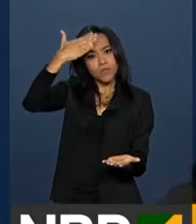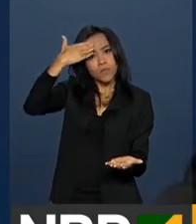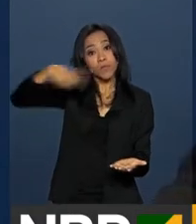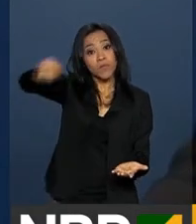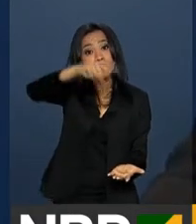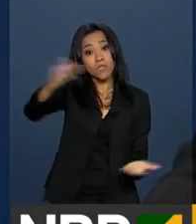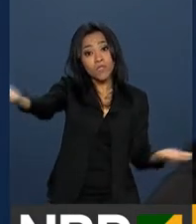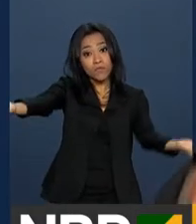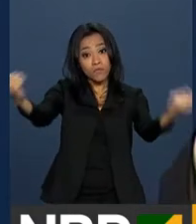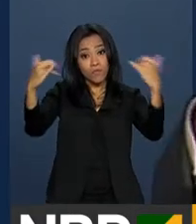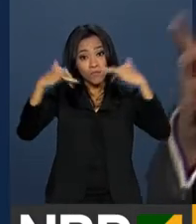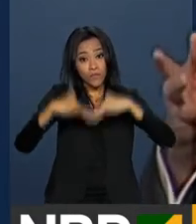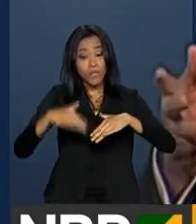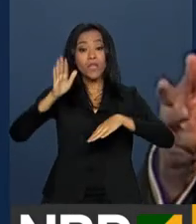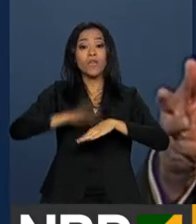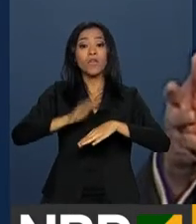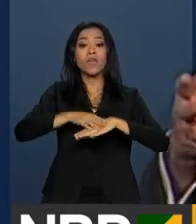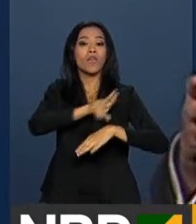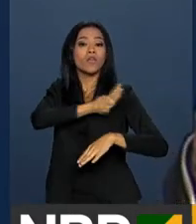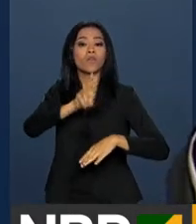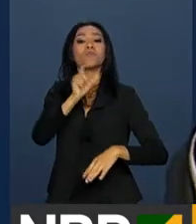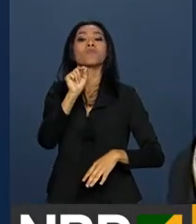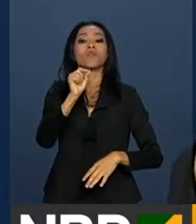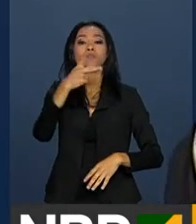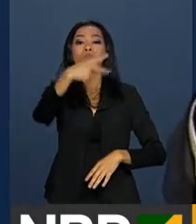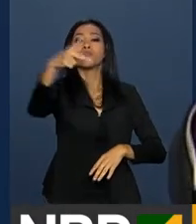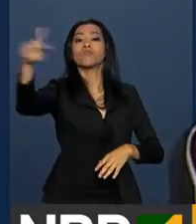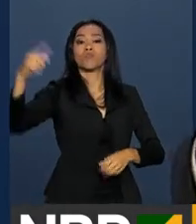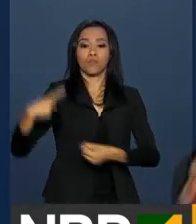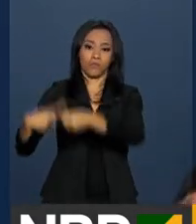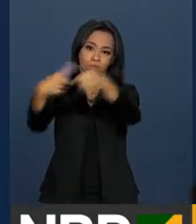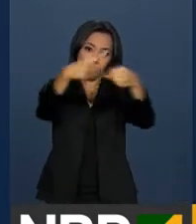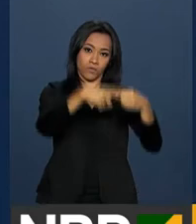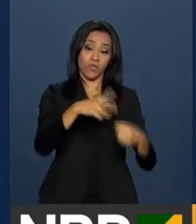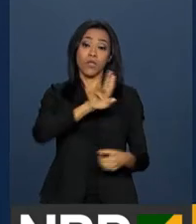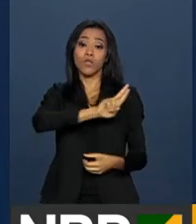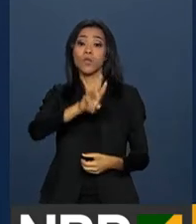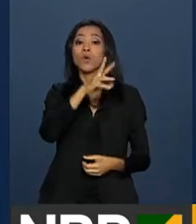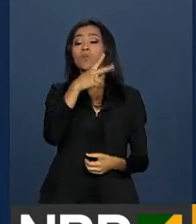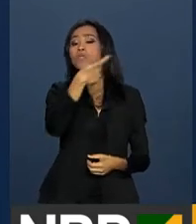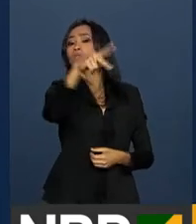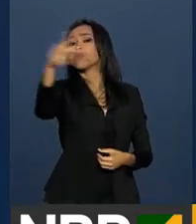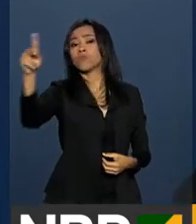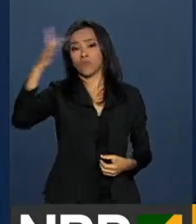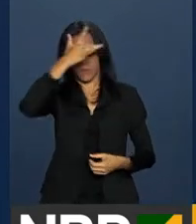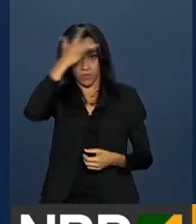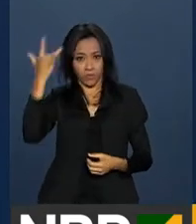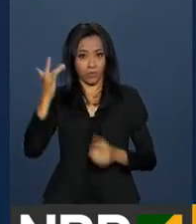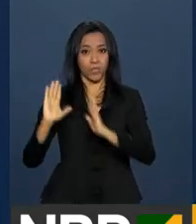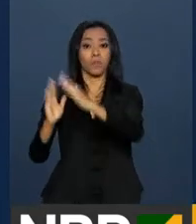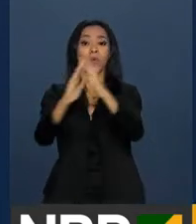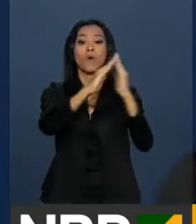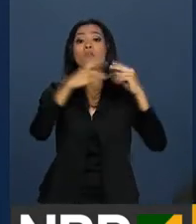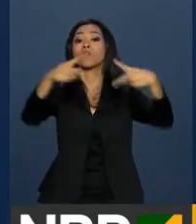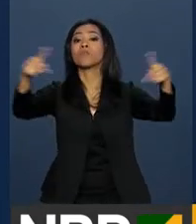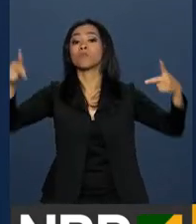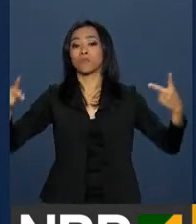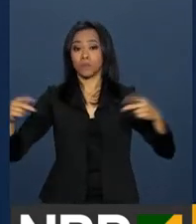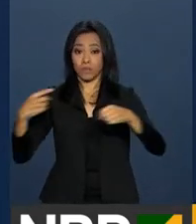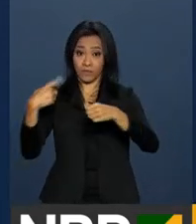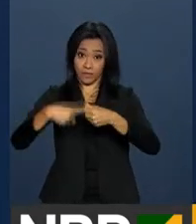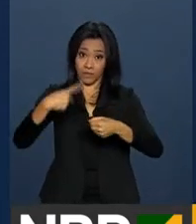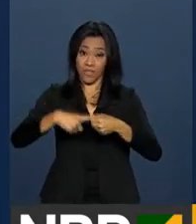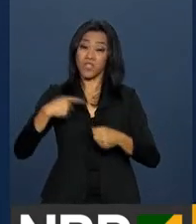vêm em nome dos seus munícipes, né? dos moradores lá da sua cidade. E eu sempre digo que acho que ser prefeito